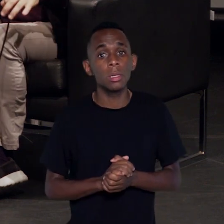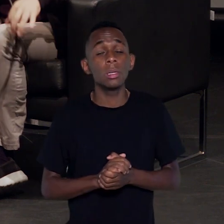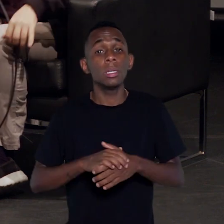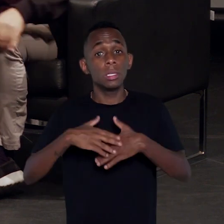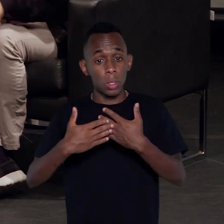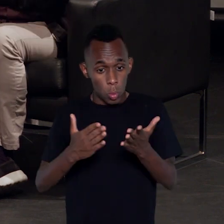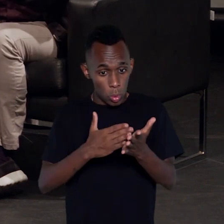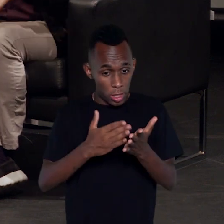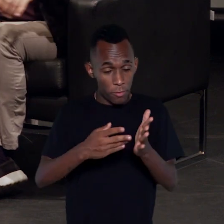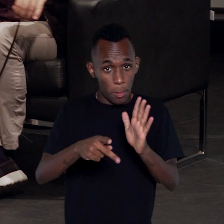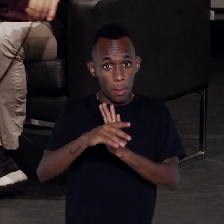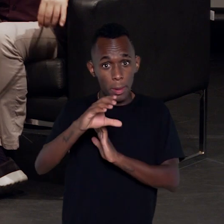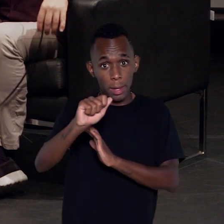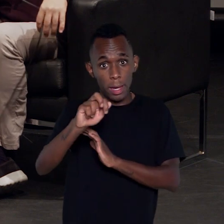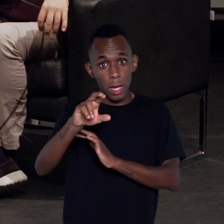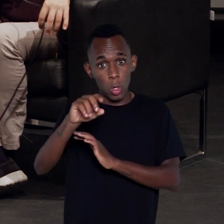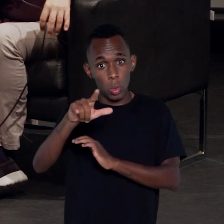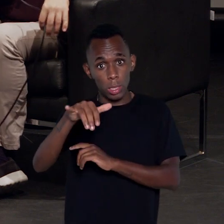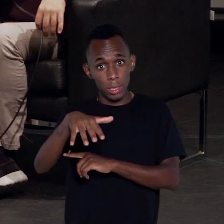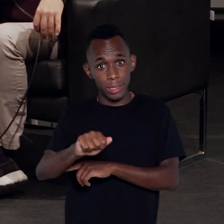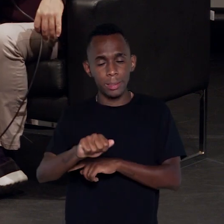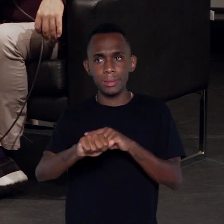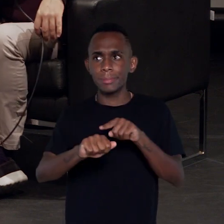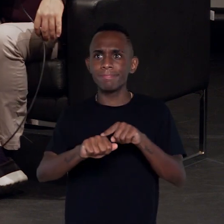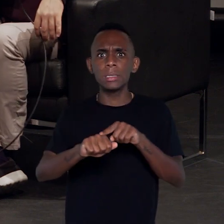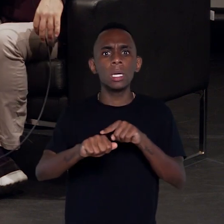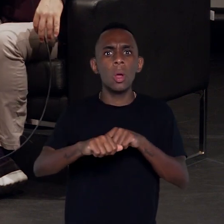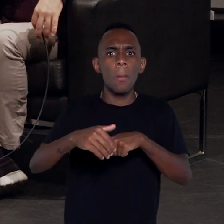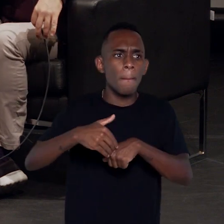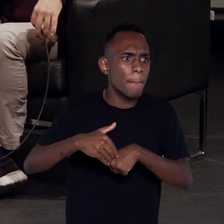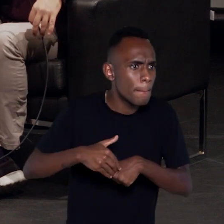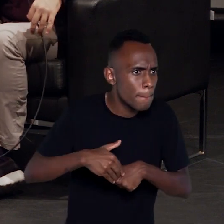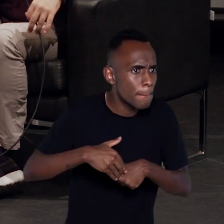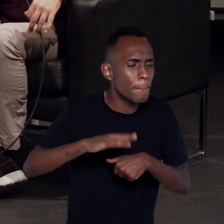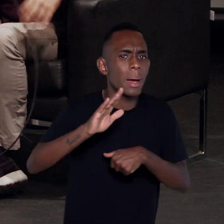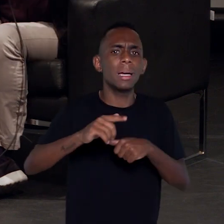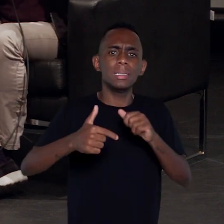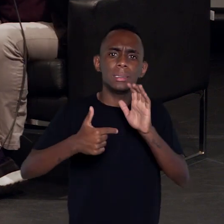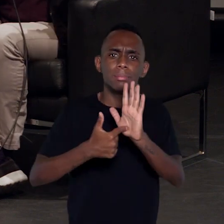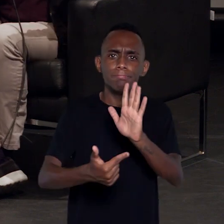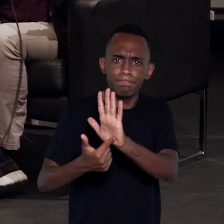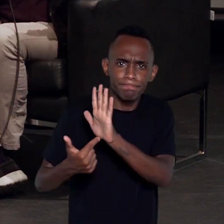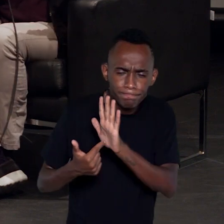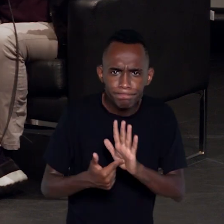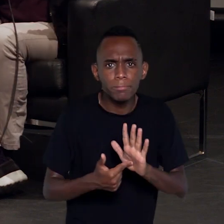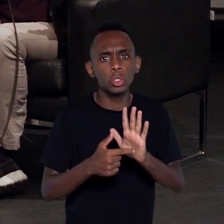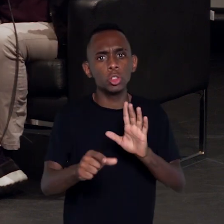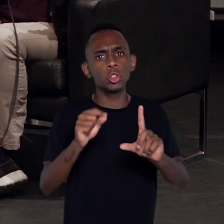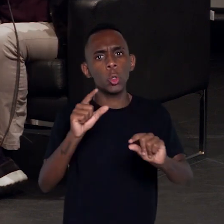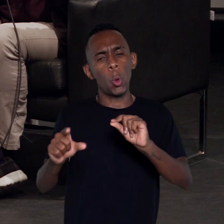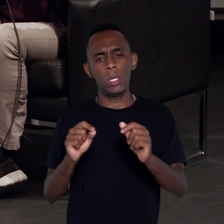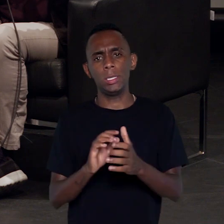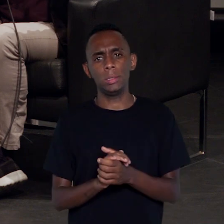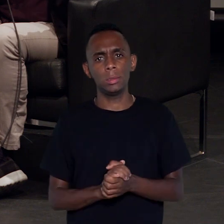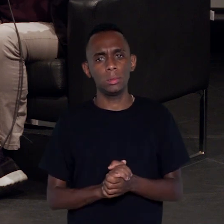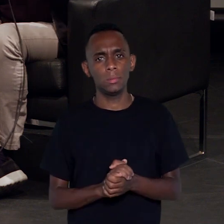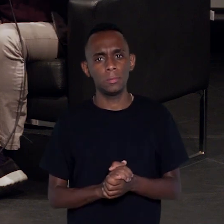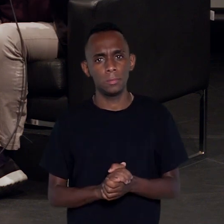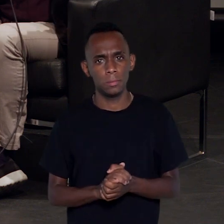o livro da Carolina Maria de Jesus, Quarto de Despejo, foi o mais citado. Ele não foi mais citado